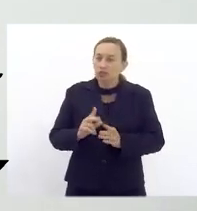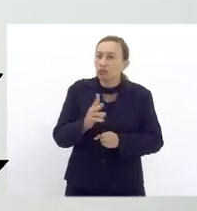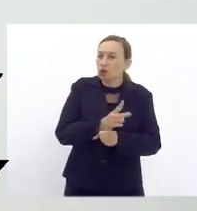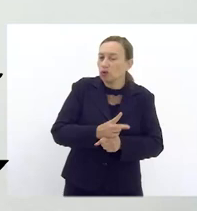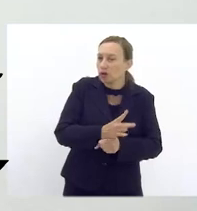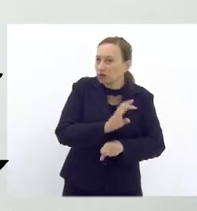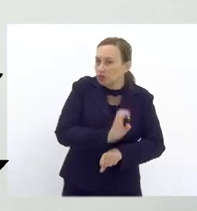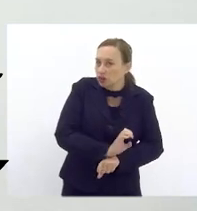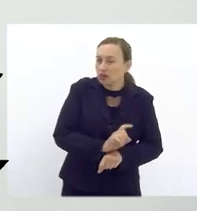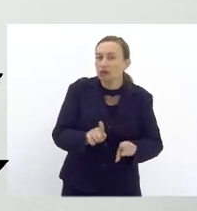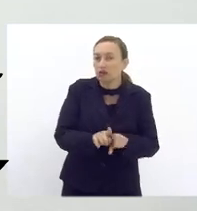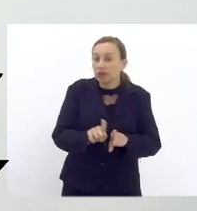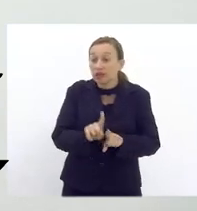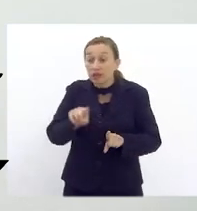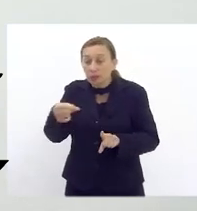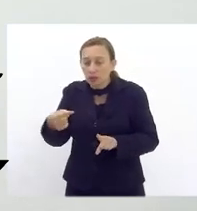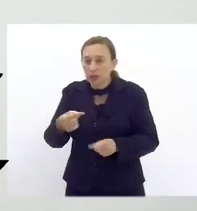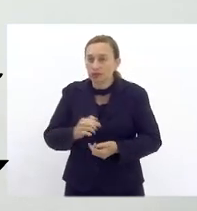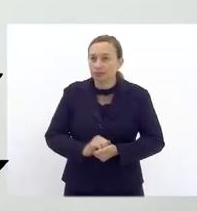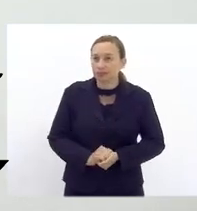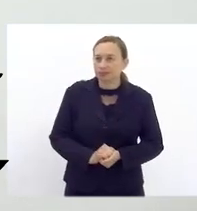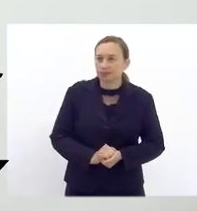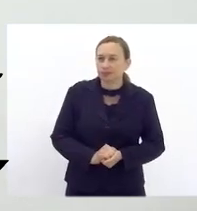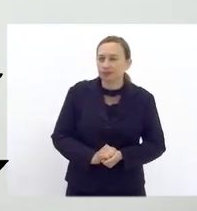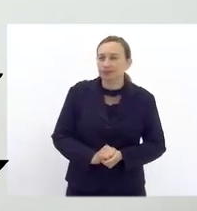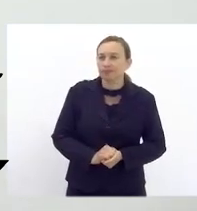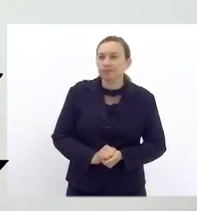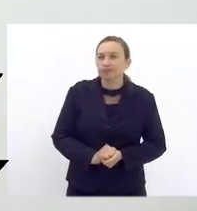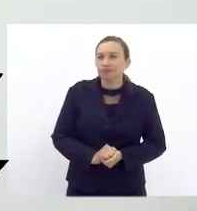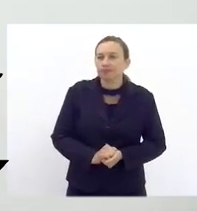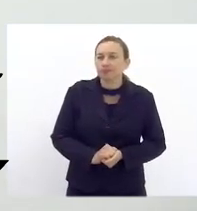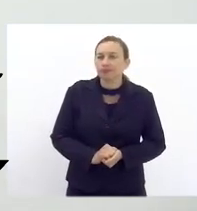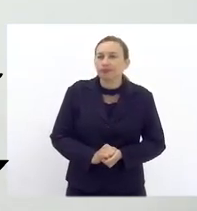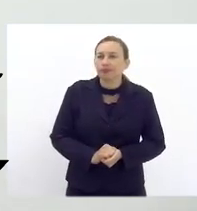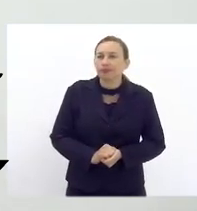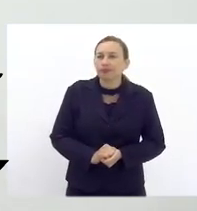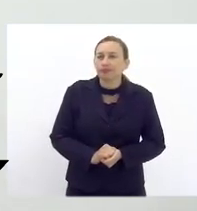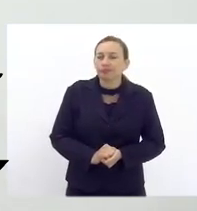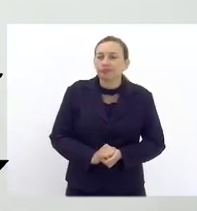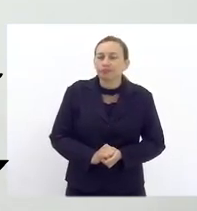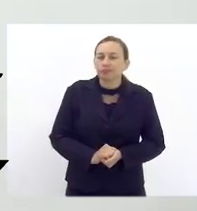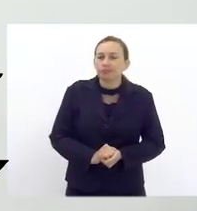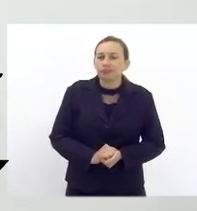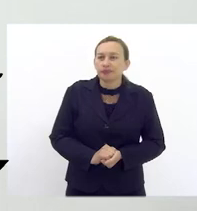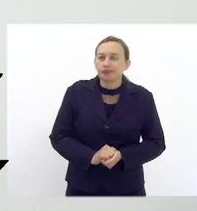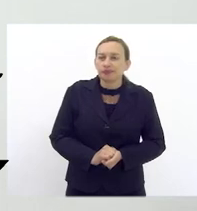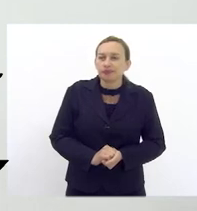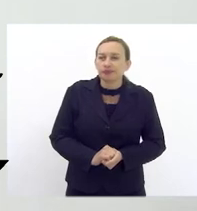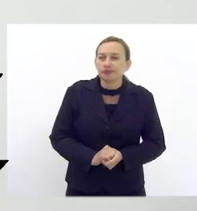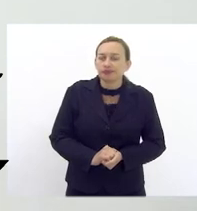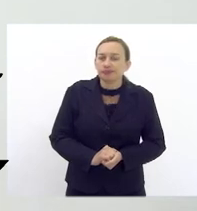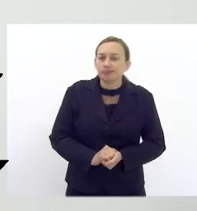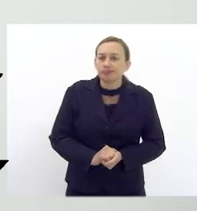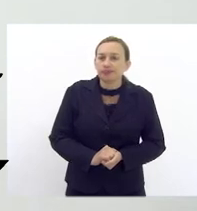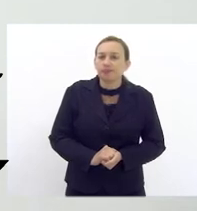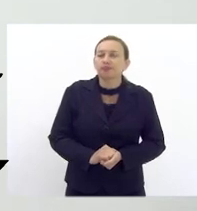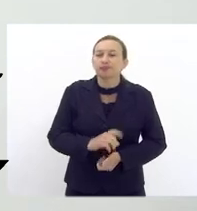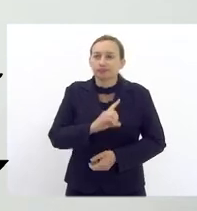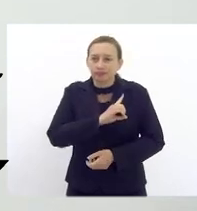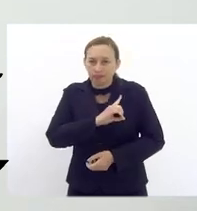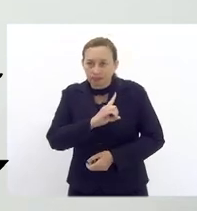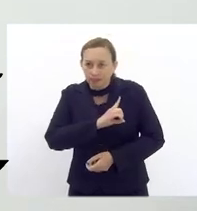como depois né ali essa essa esse conselho pode passar aí nessa delegacia